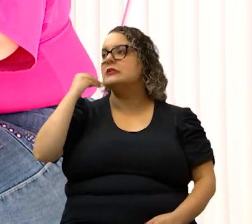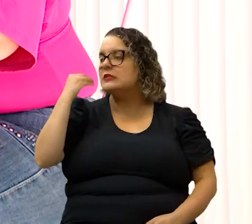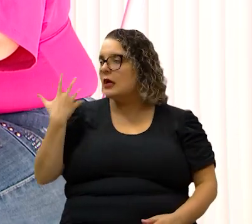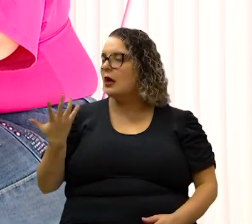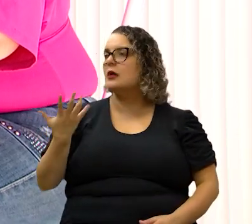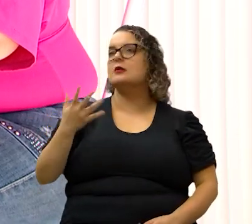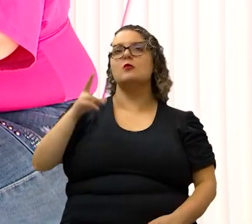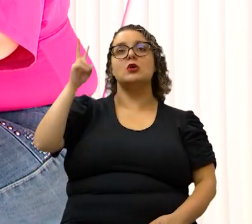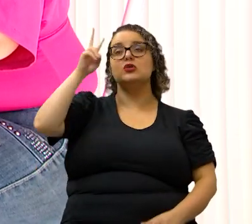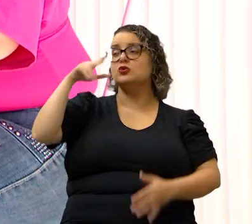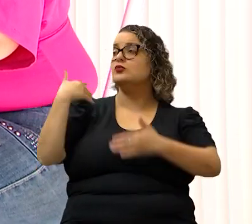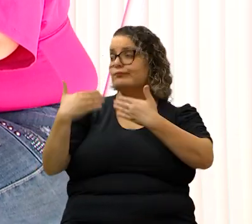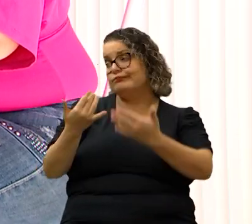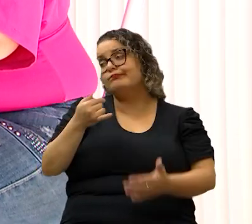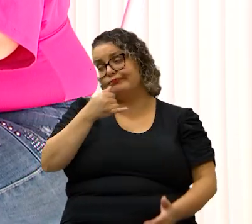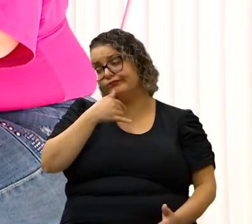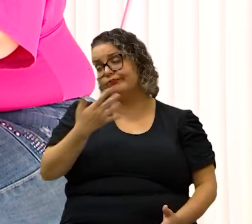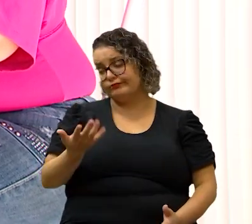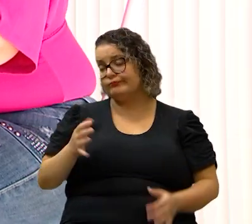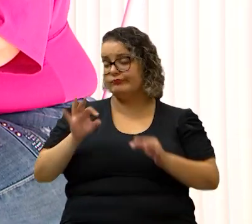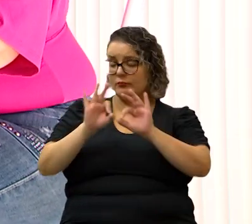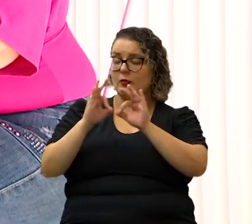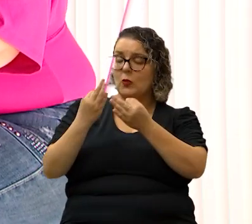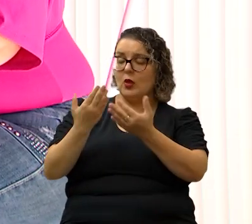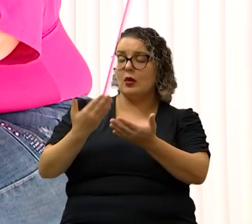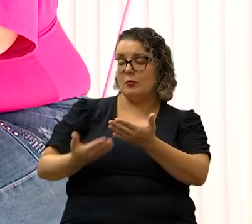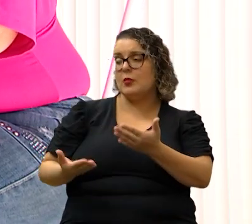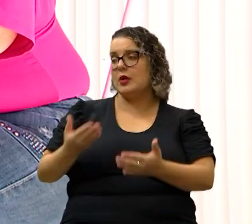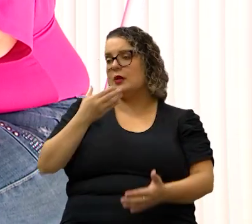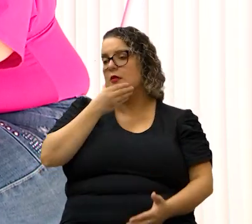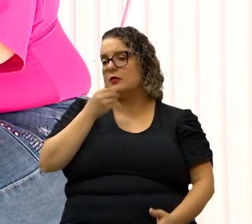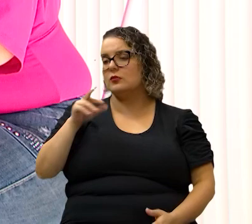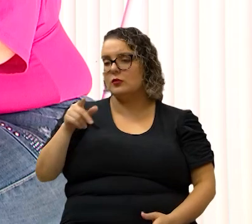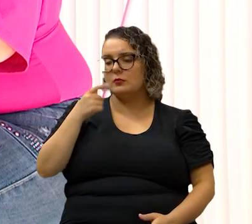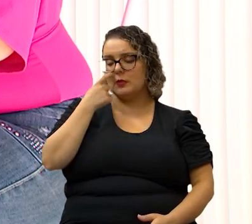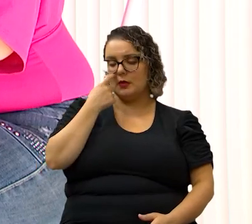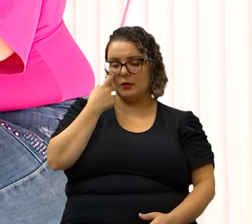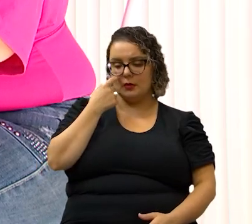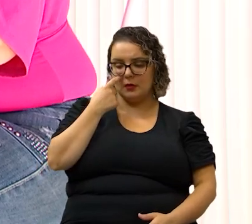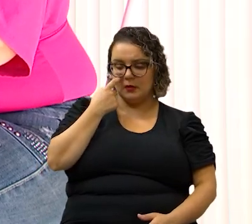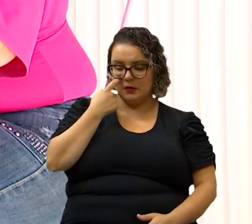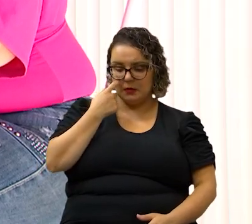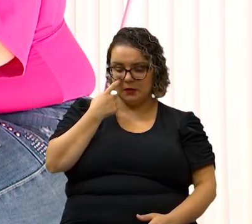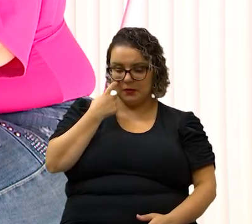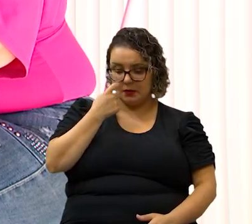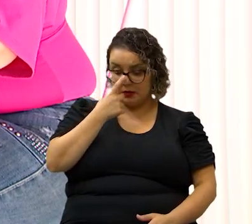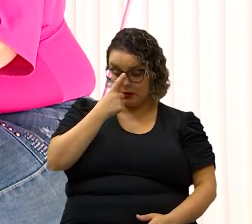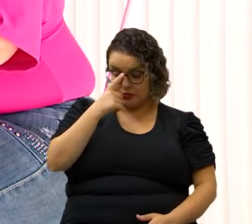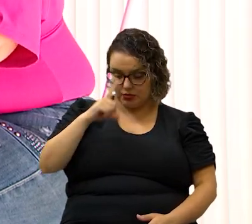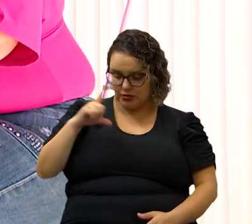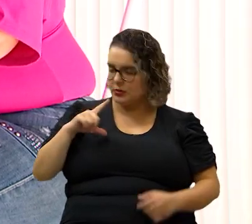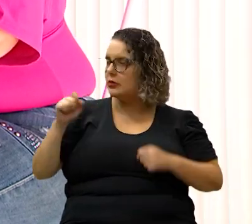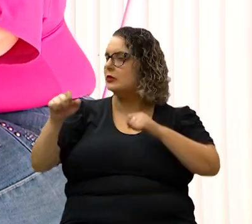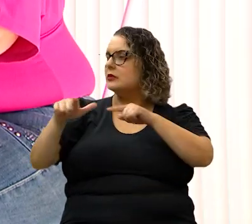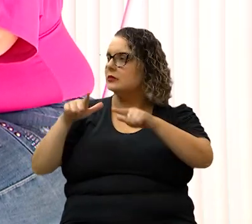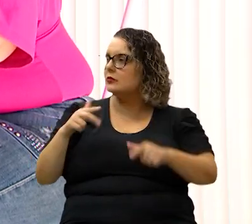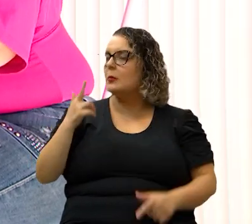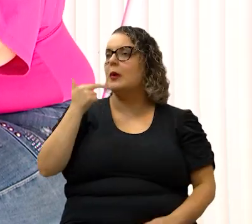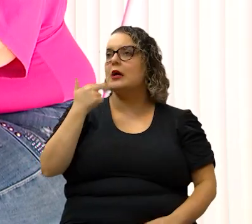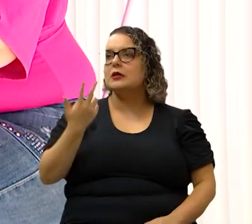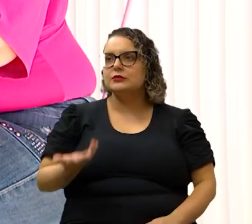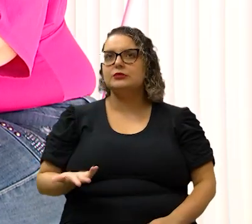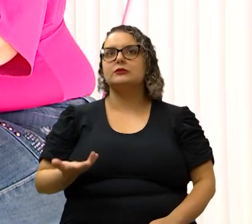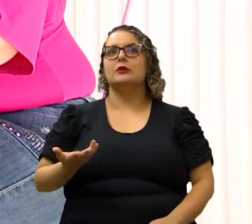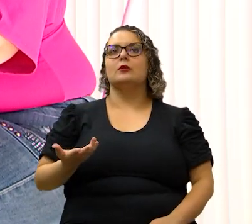essa história triste, né, na questão da perda do seu irmão, tem essa formação